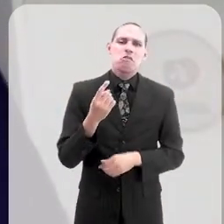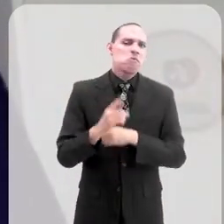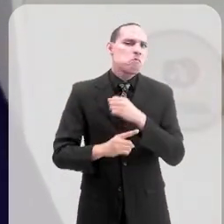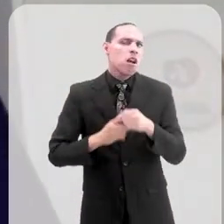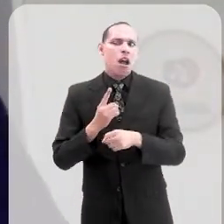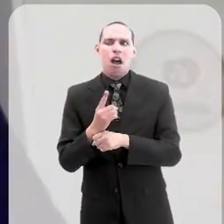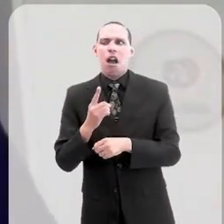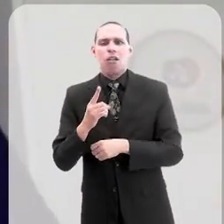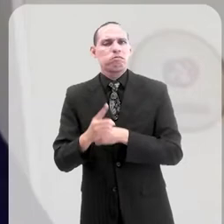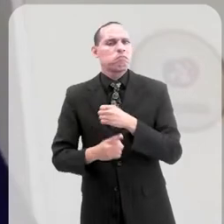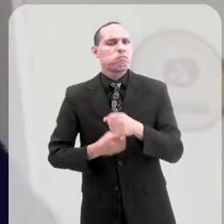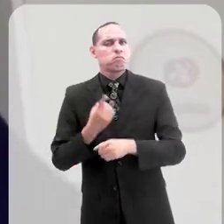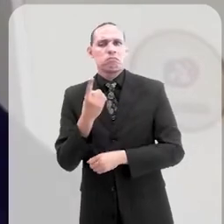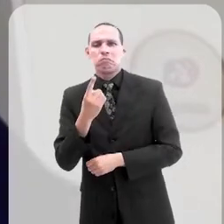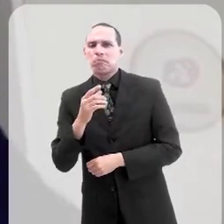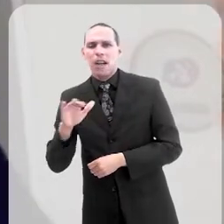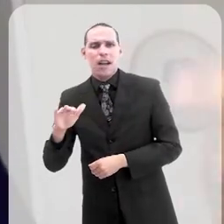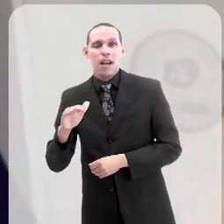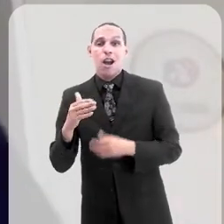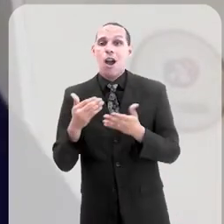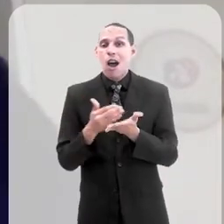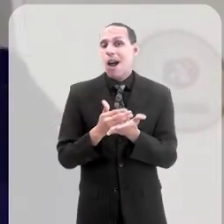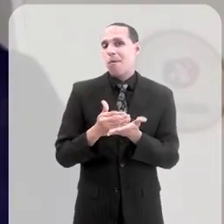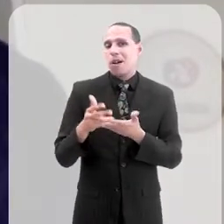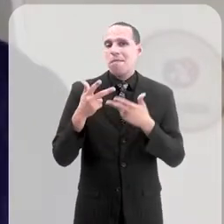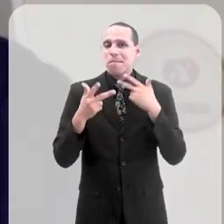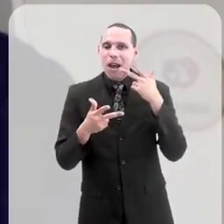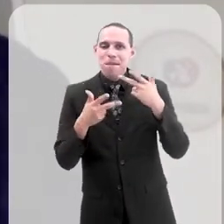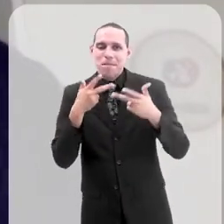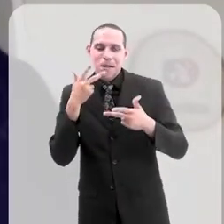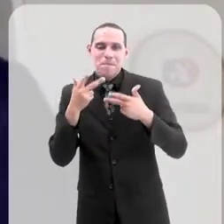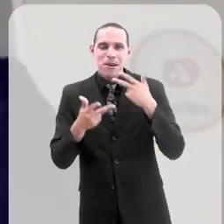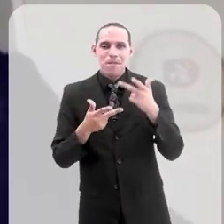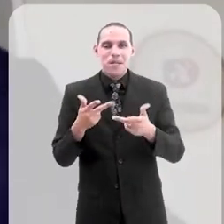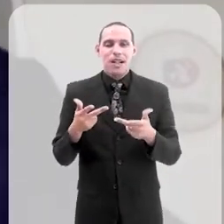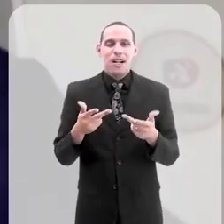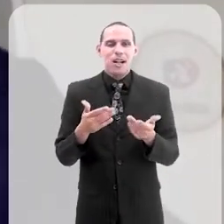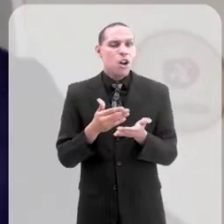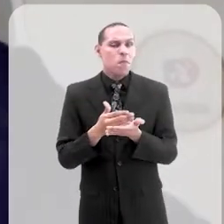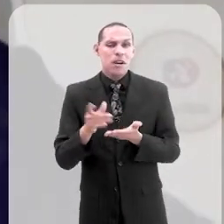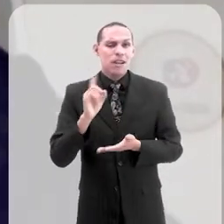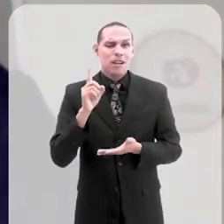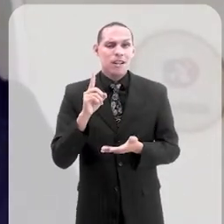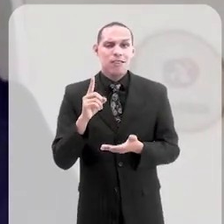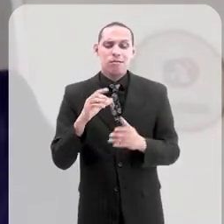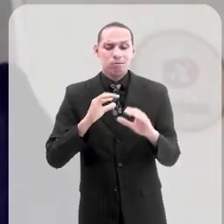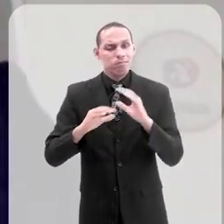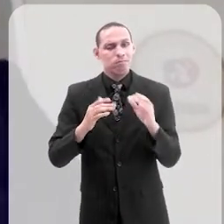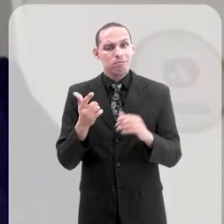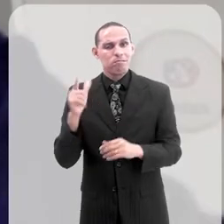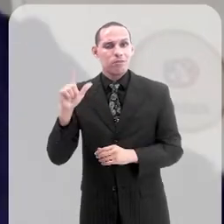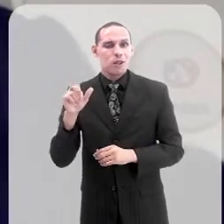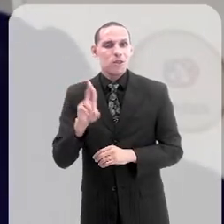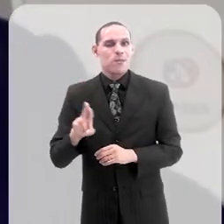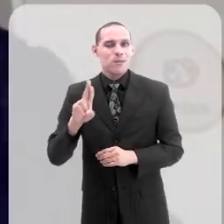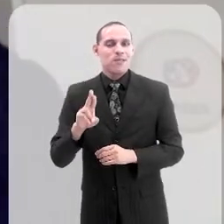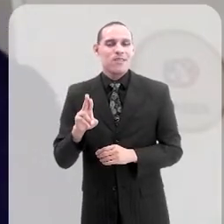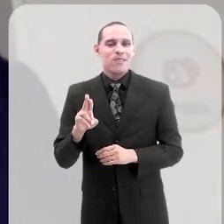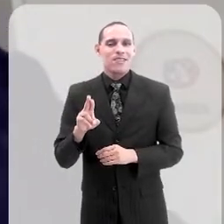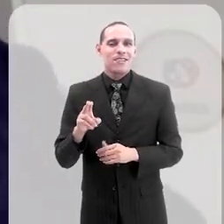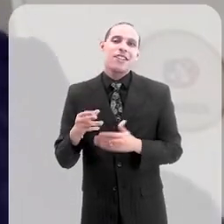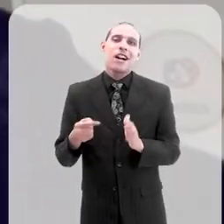criança está aí se comunicando já por meio da fala, ela não está acontecendo, você entra com a comunicação alternativa. O que que ela